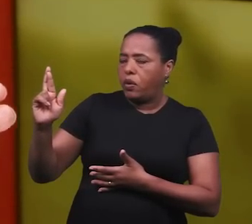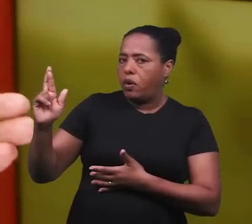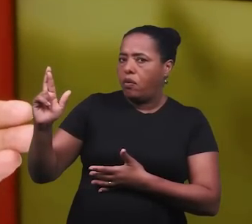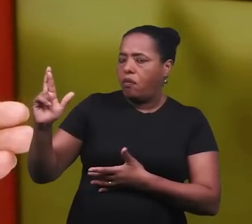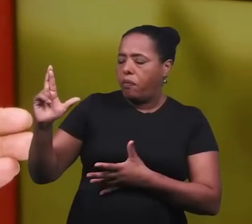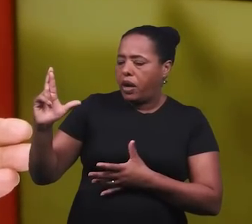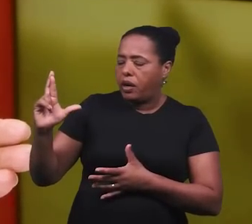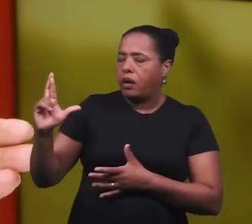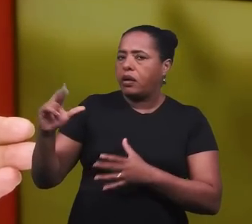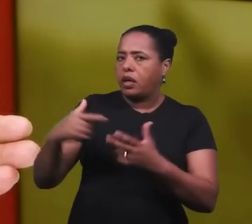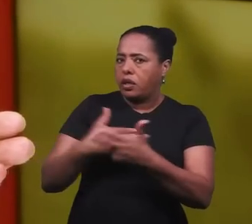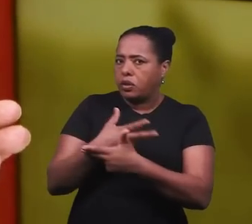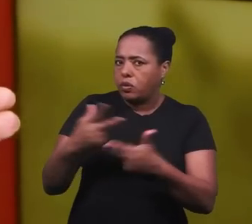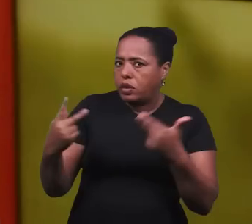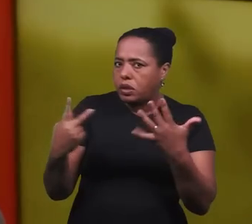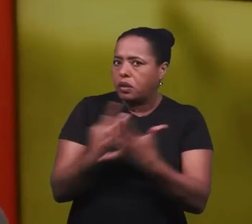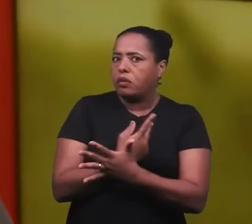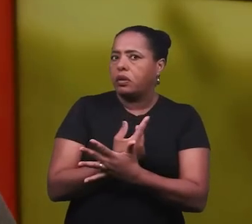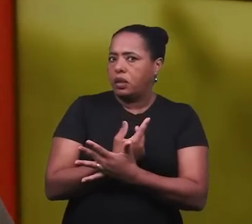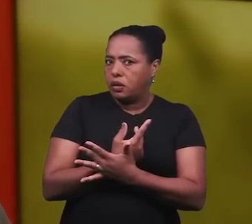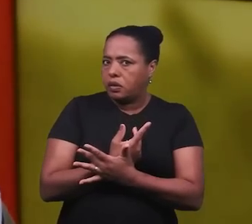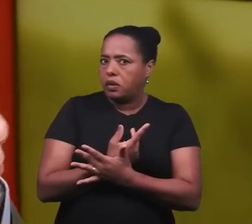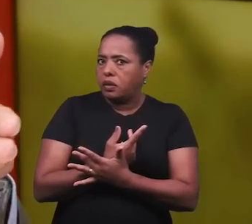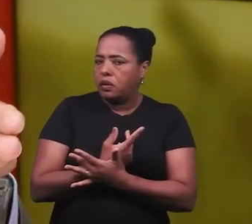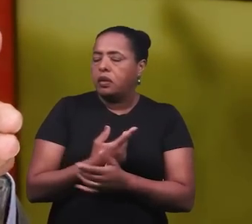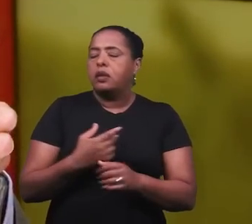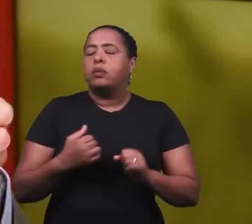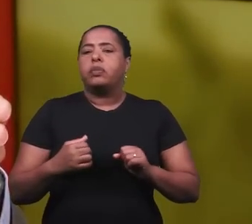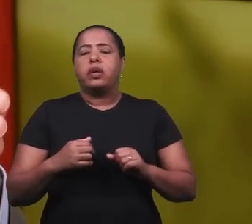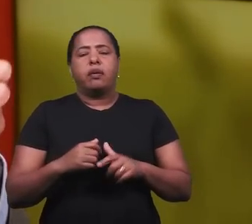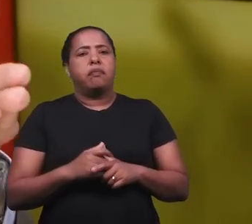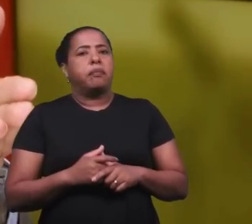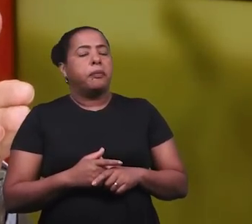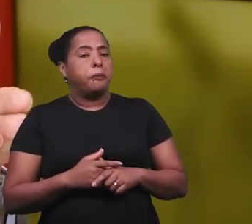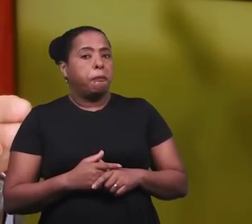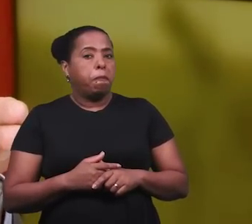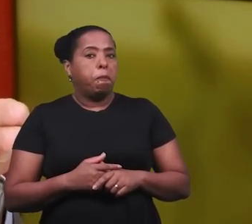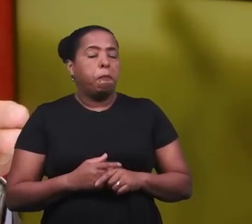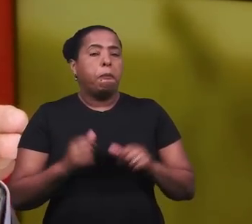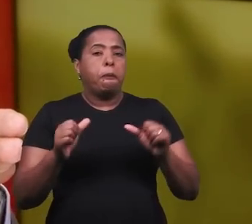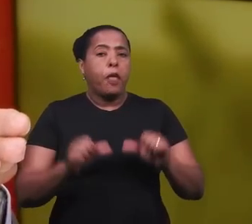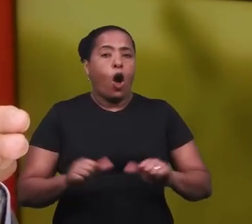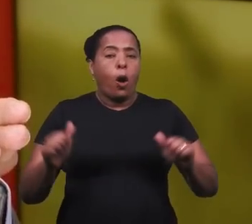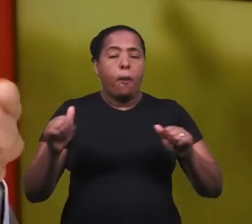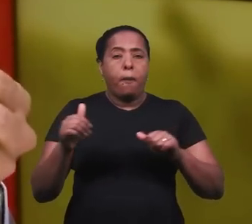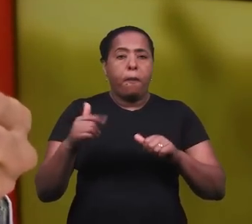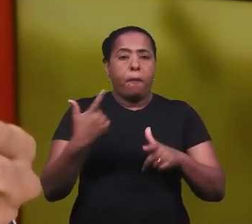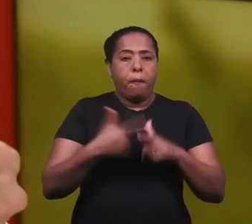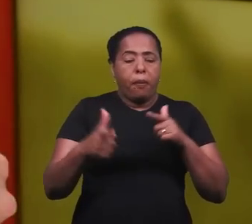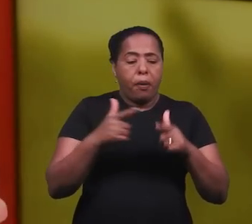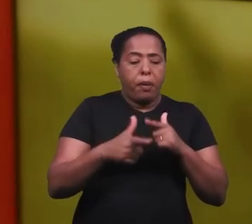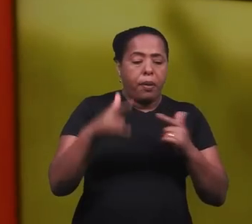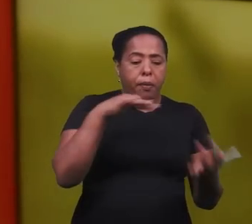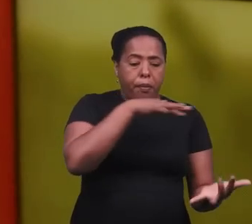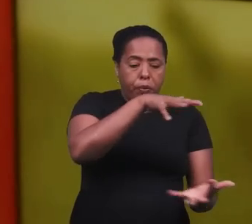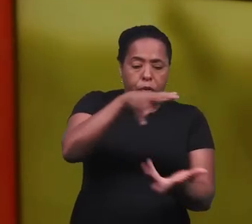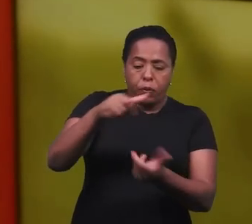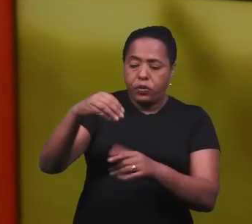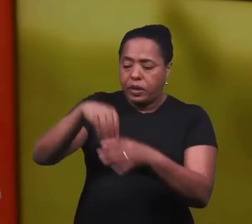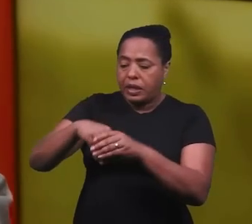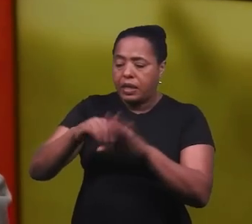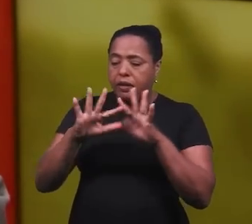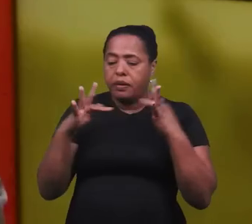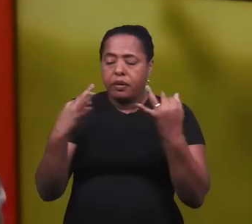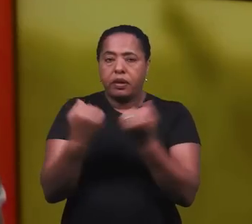e você tem que esperar no Senhor aquilo se consolidar. Porque o maior problema,